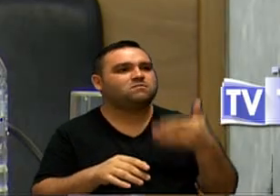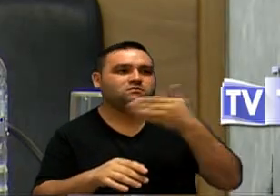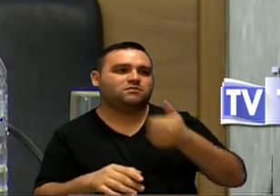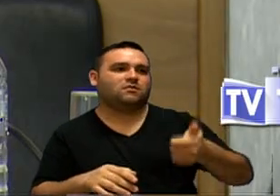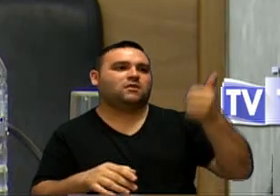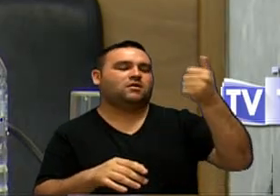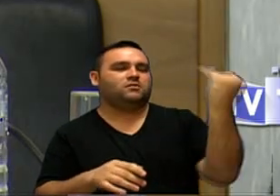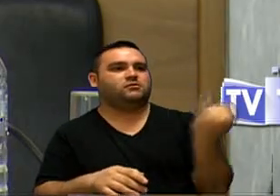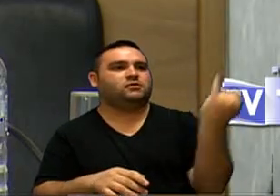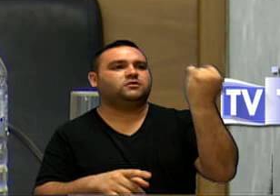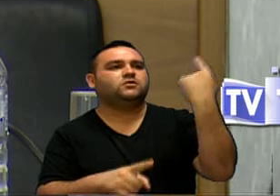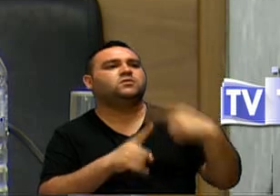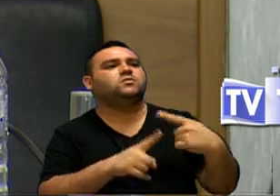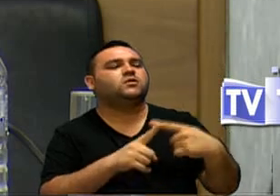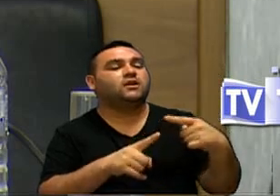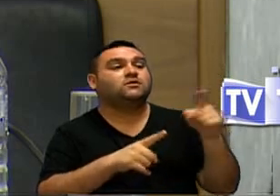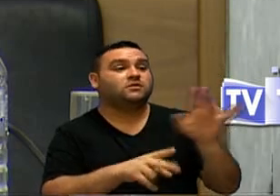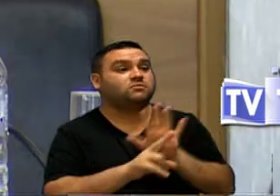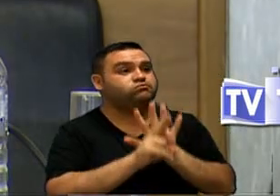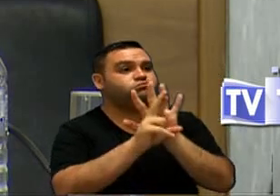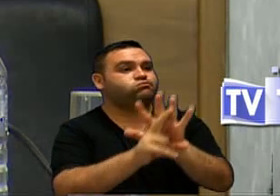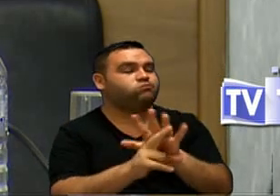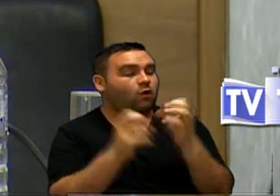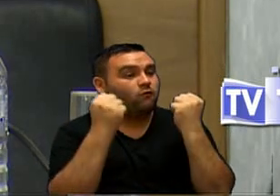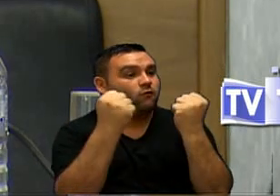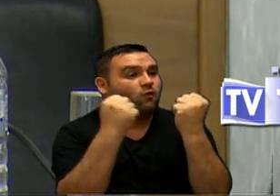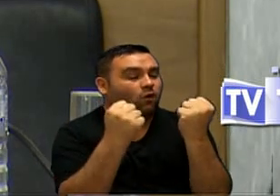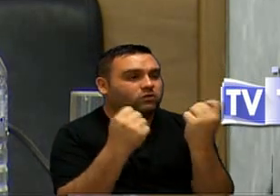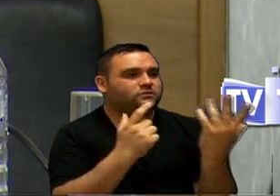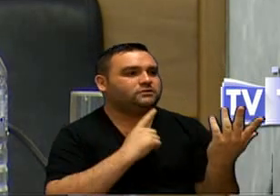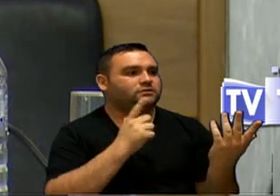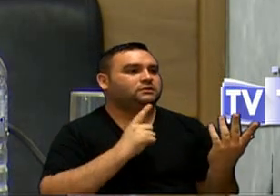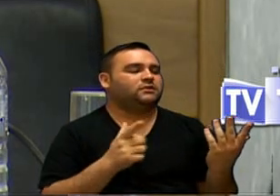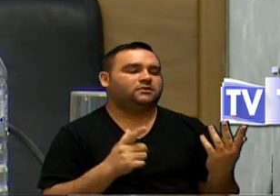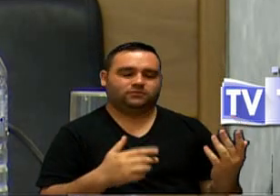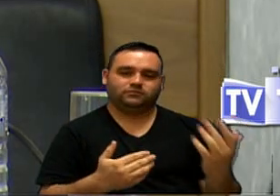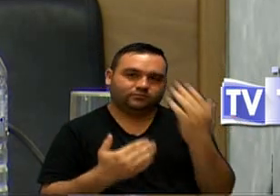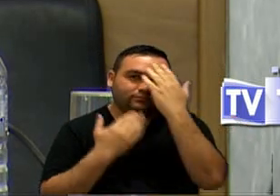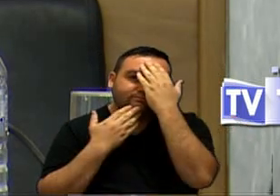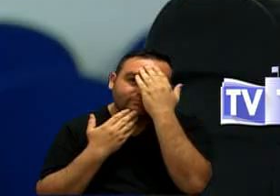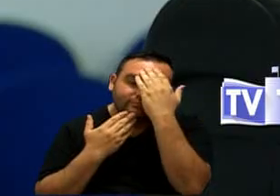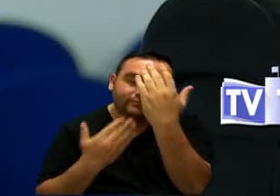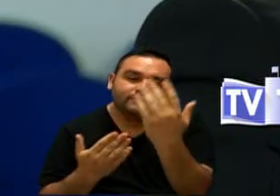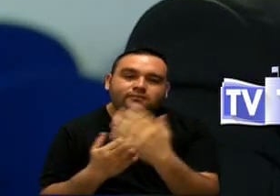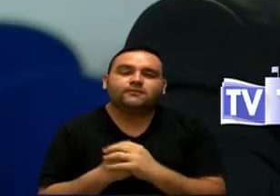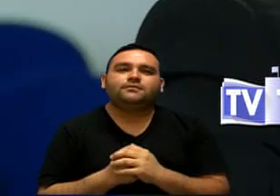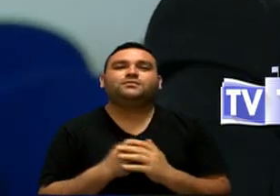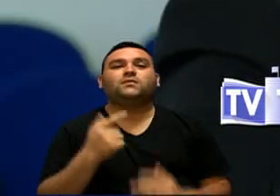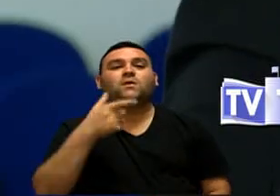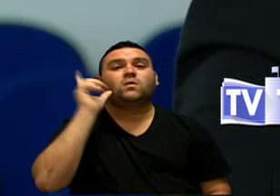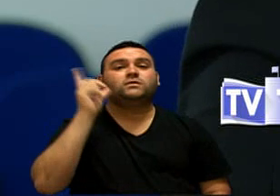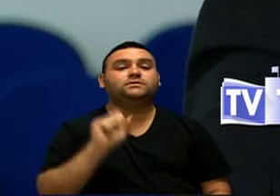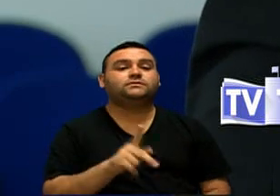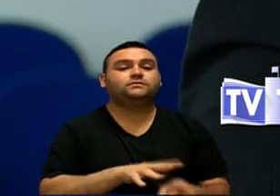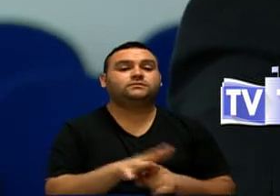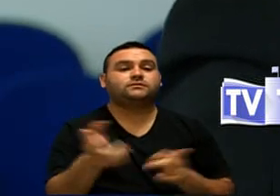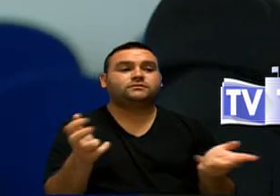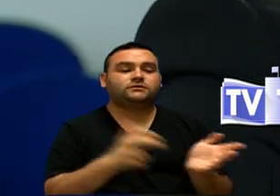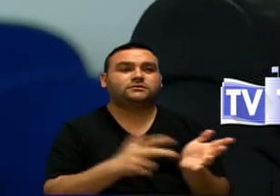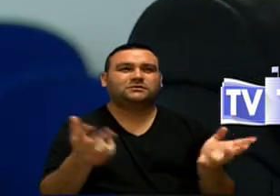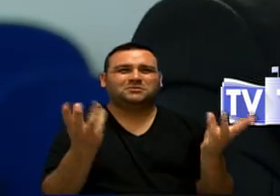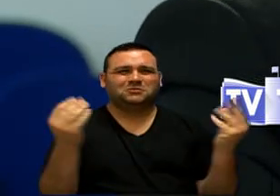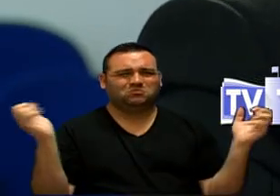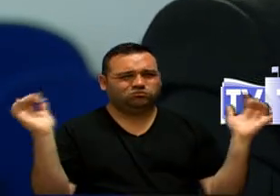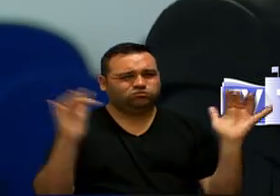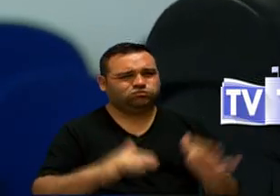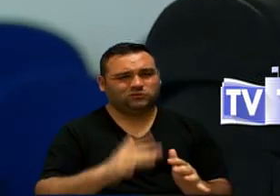muito importante, até pela representatividade que o senhor tem. Eu agradeço, Vossa Excelência. Ontem eu fiz a audiência pública que